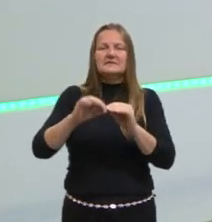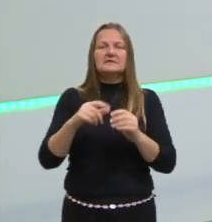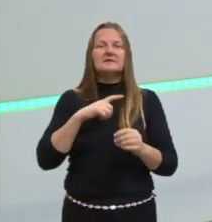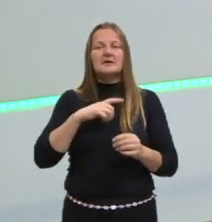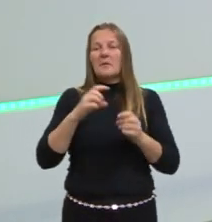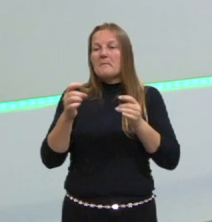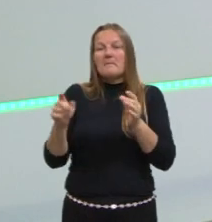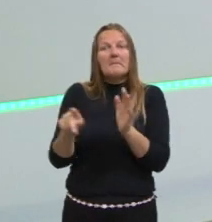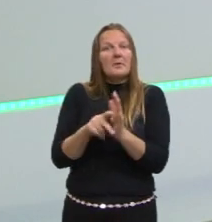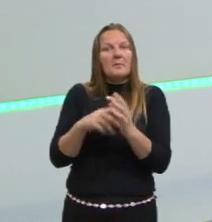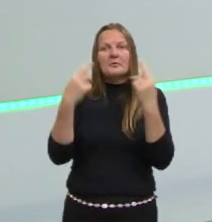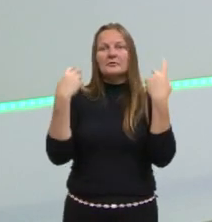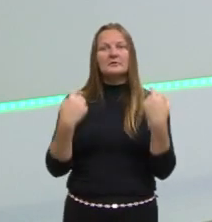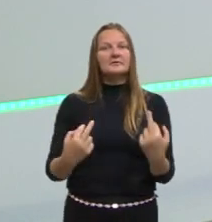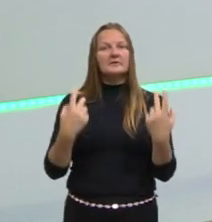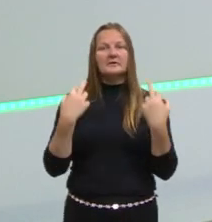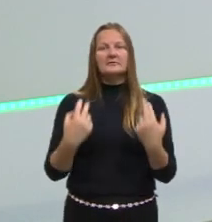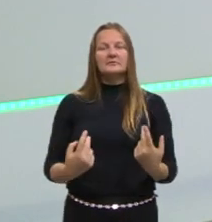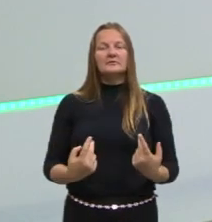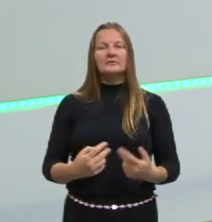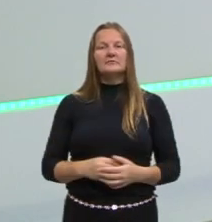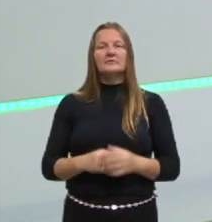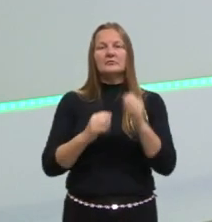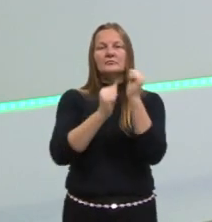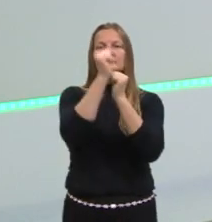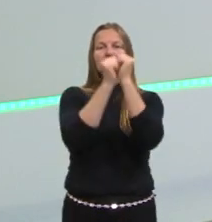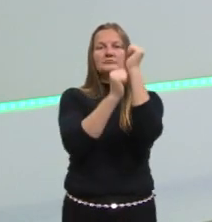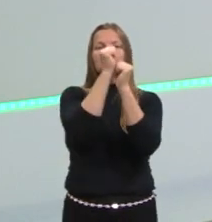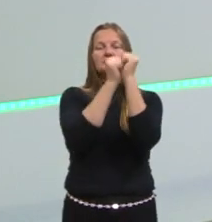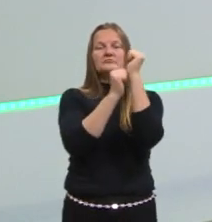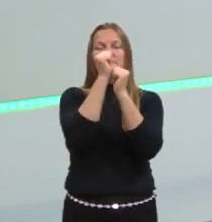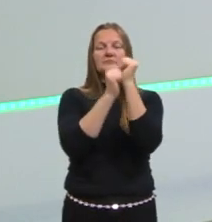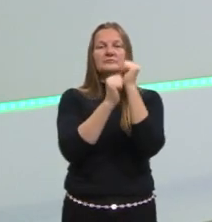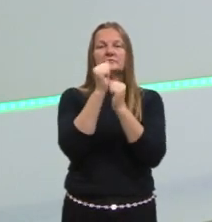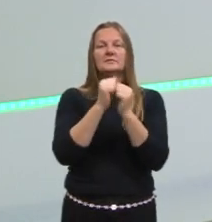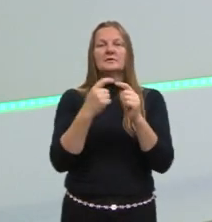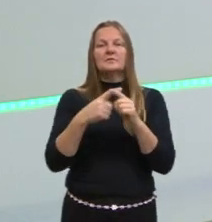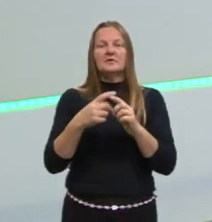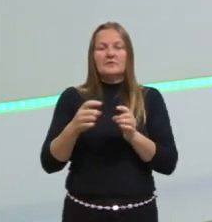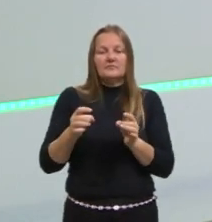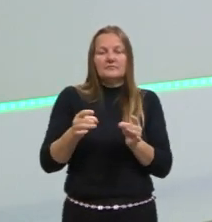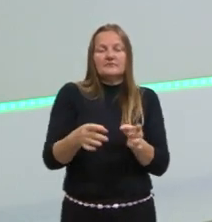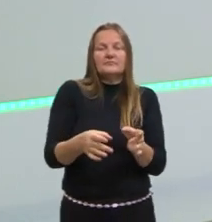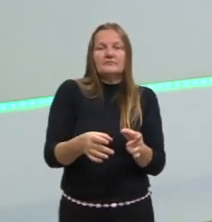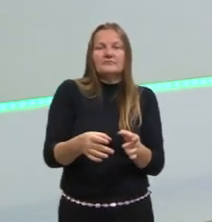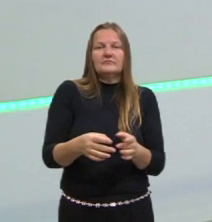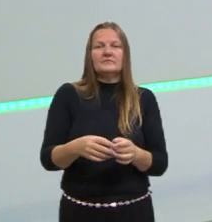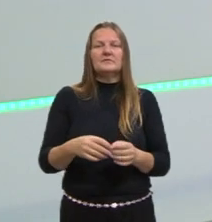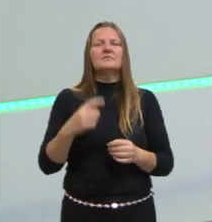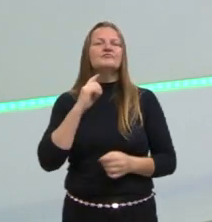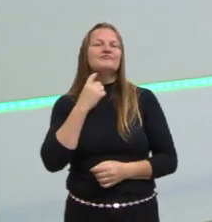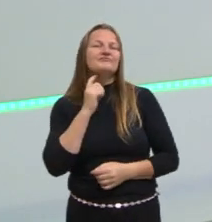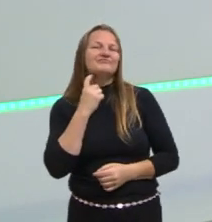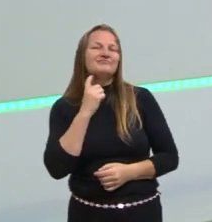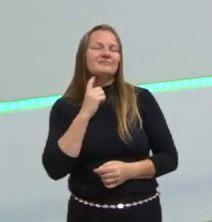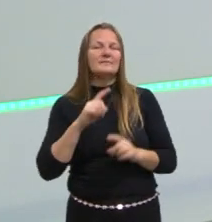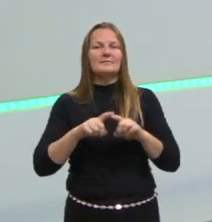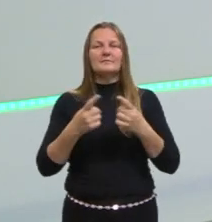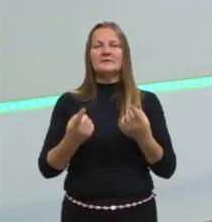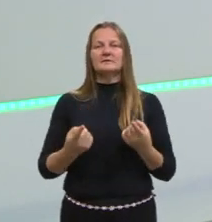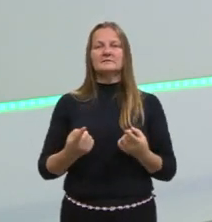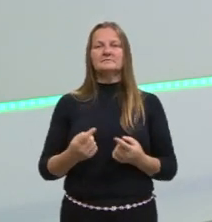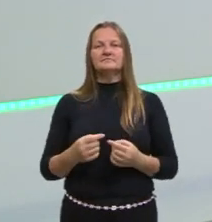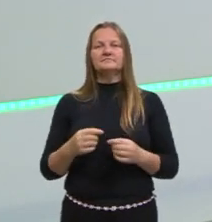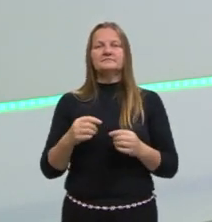ambiental é um problema ambiental para indústria né porque esse descarte incorreto traz poluição então eu